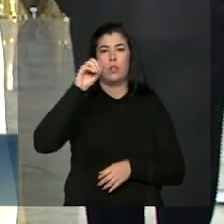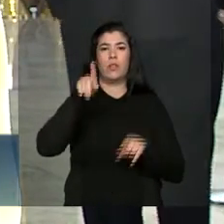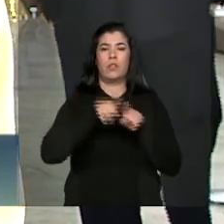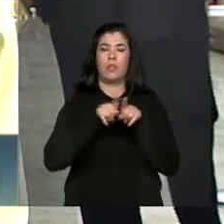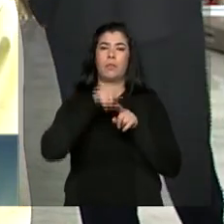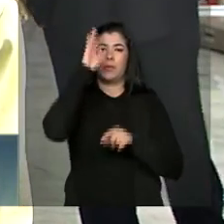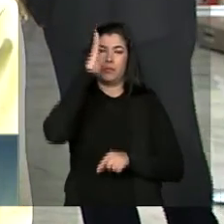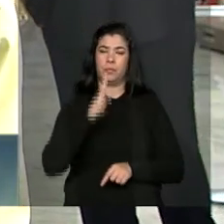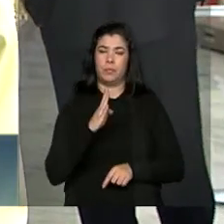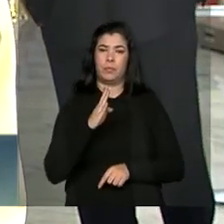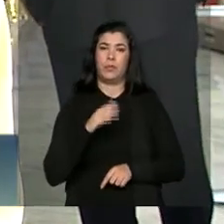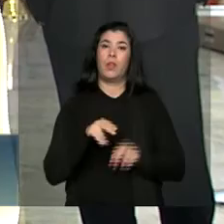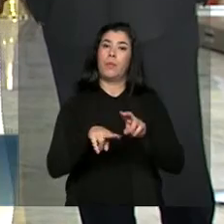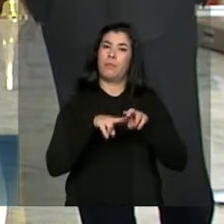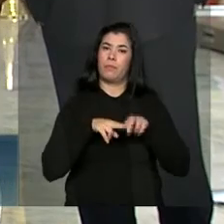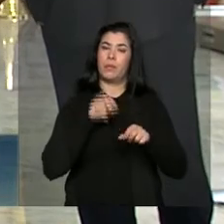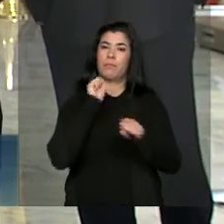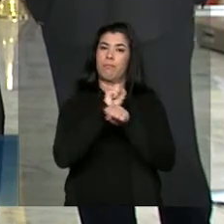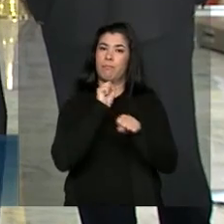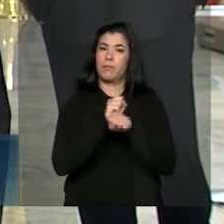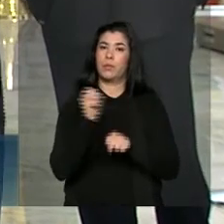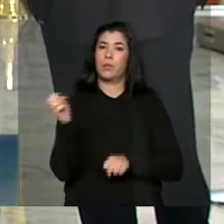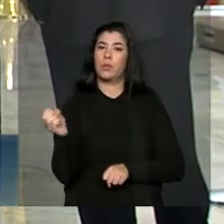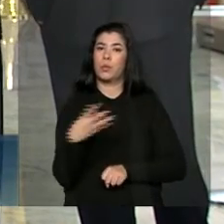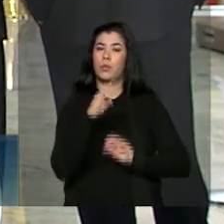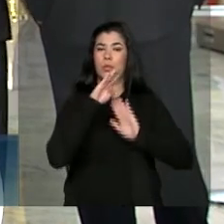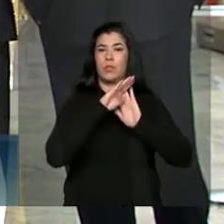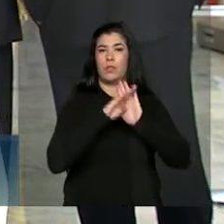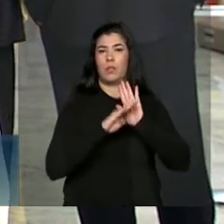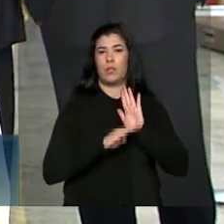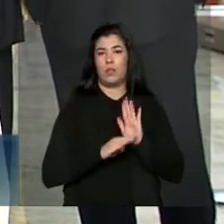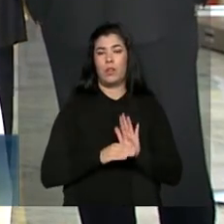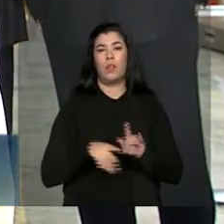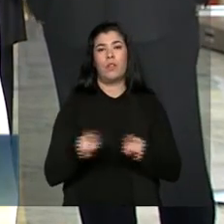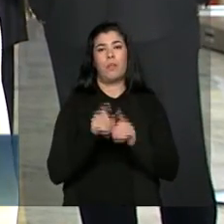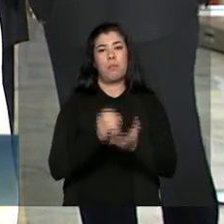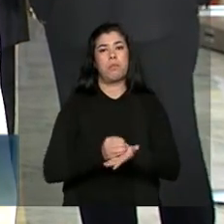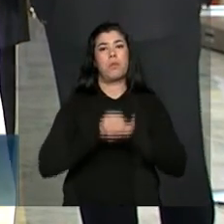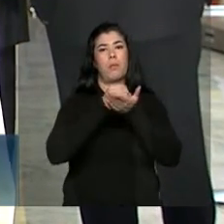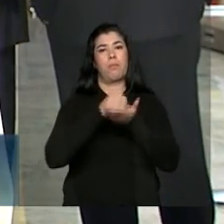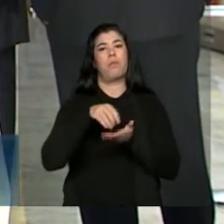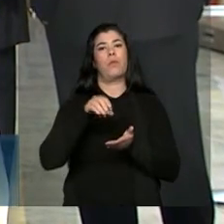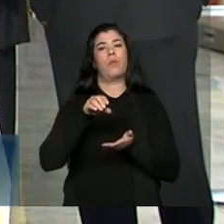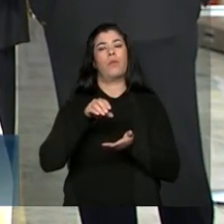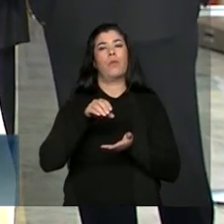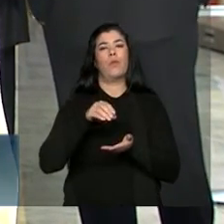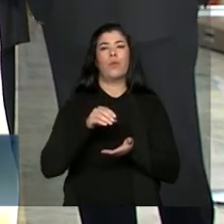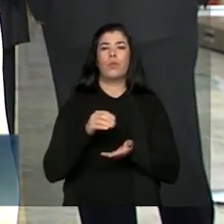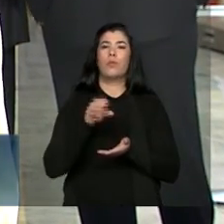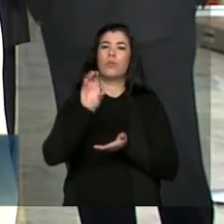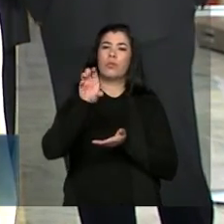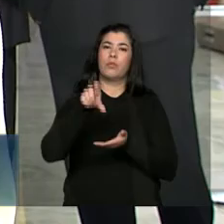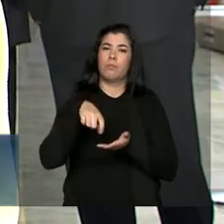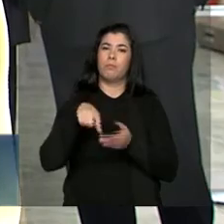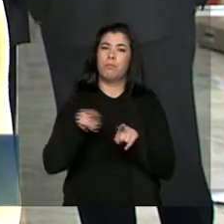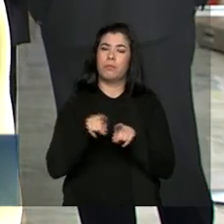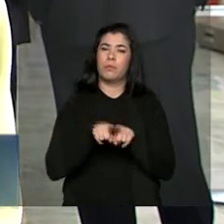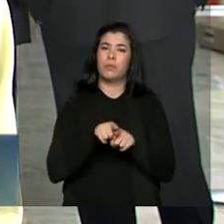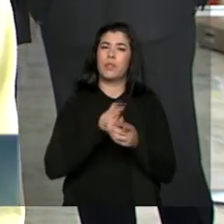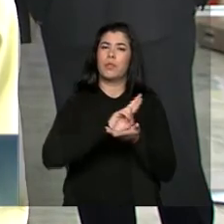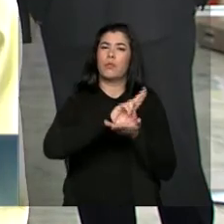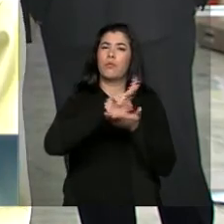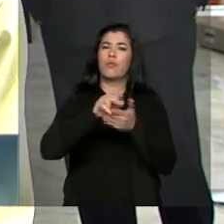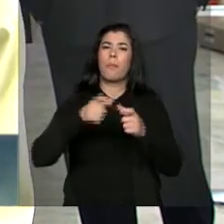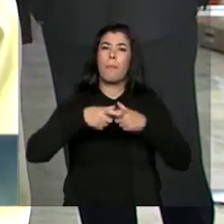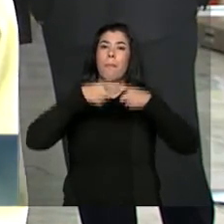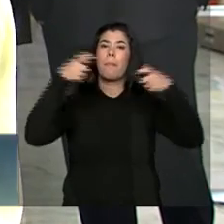do país. Portanto, a expectativa é que novos programas, novas linhas de crédito específicas e talvez até um volume recorde de linhas de